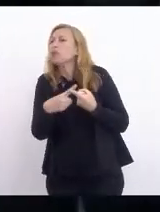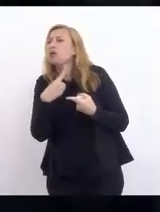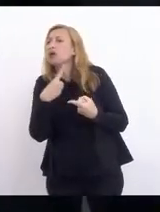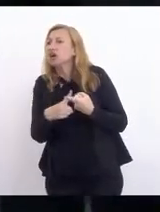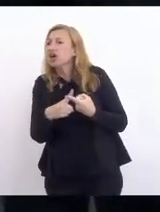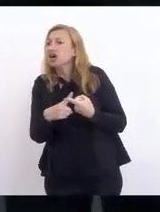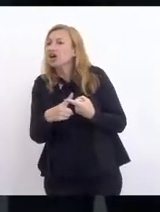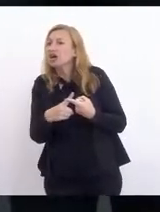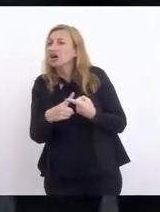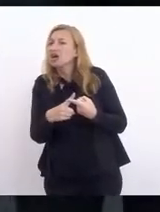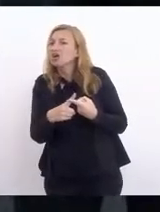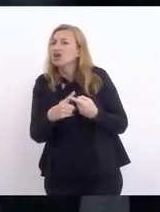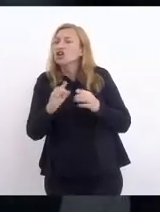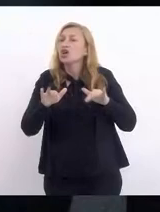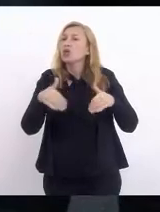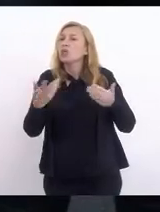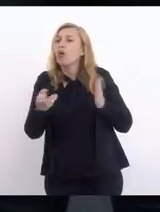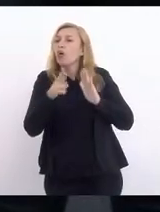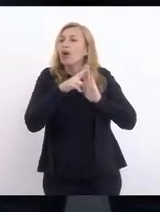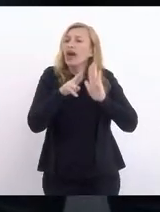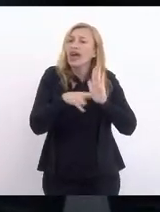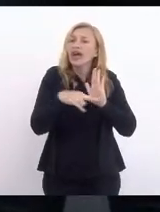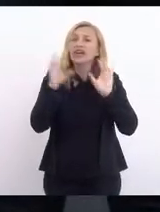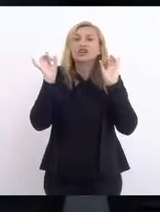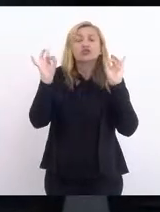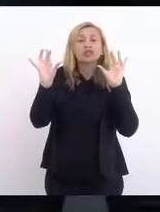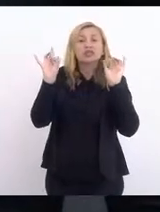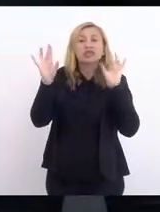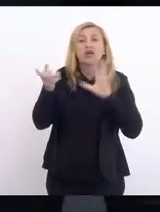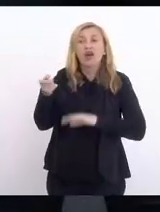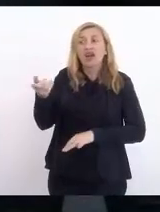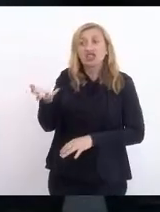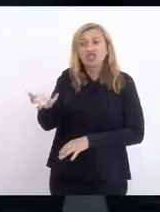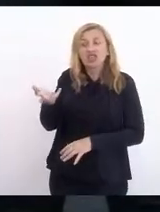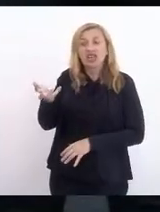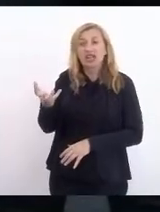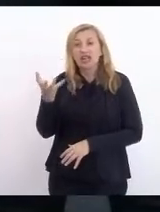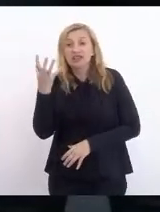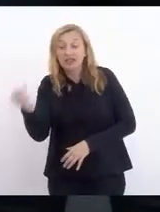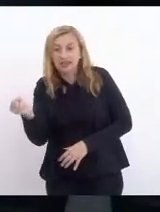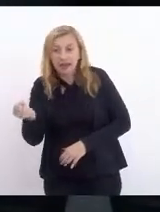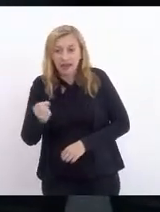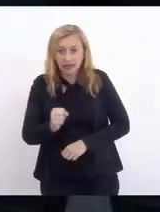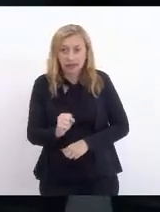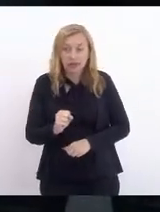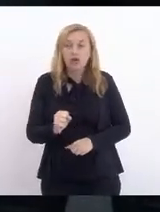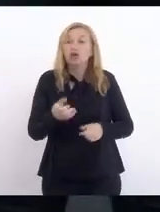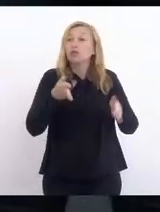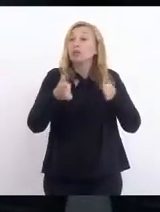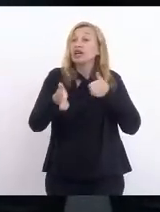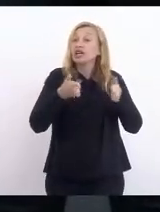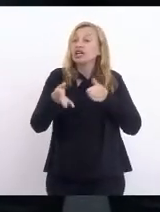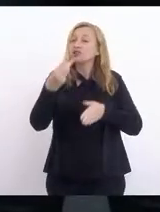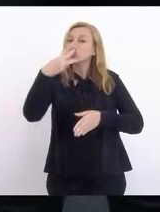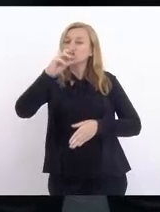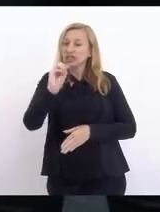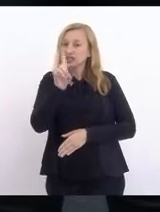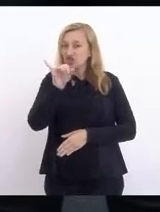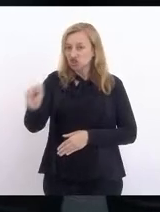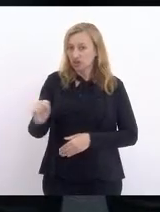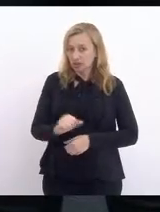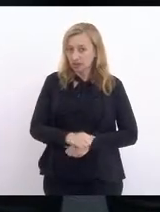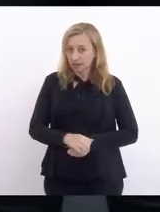e que regime especial elas querem aderir no prazo de 30